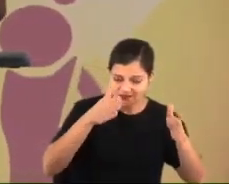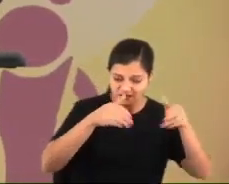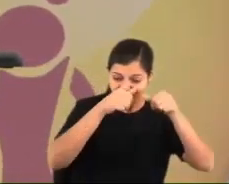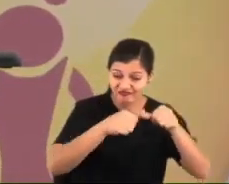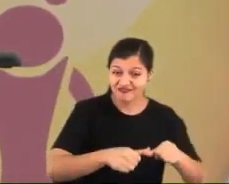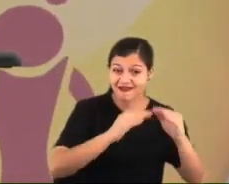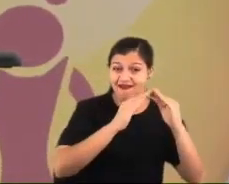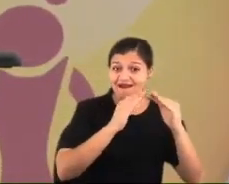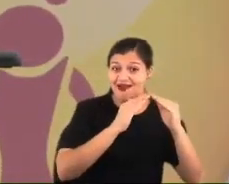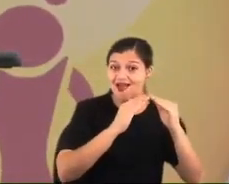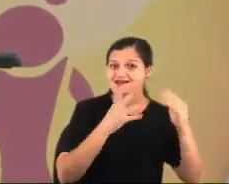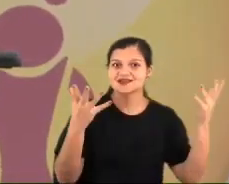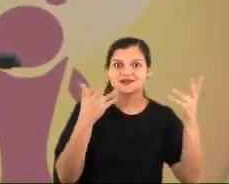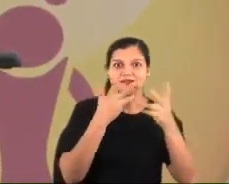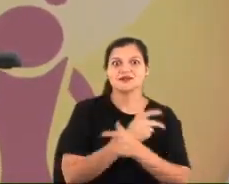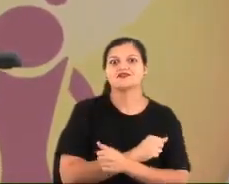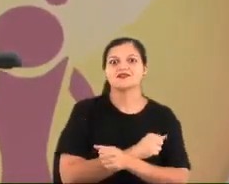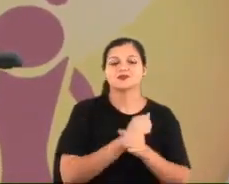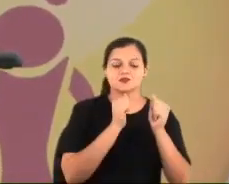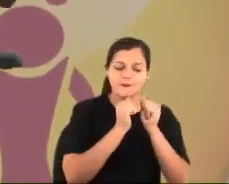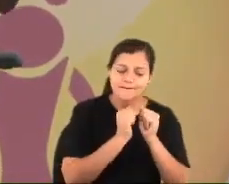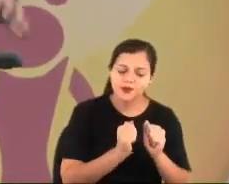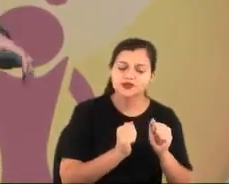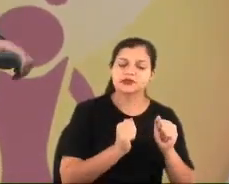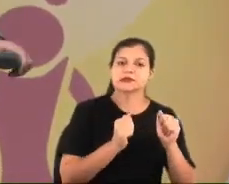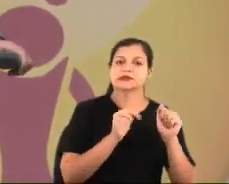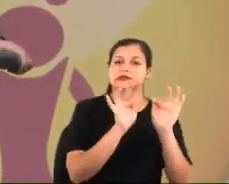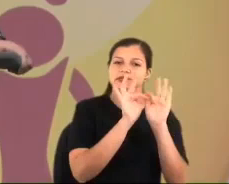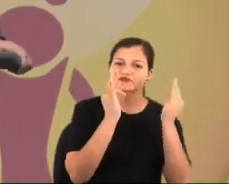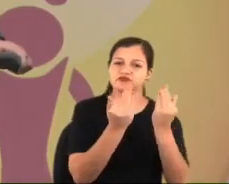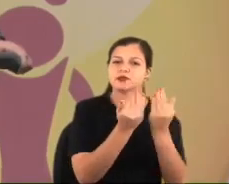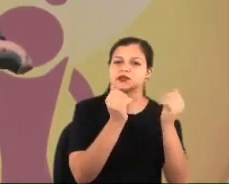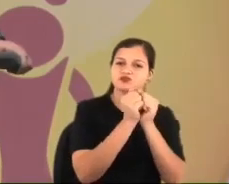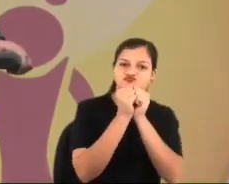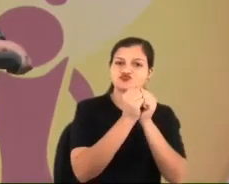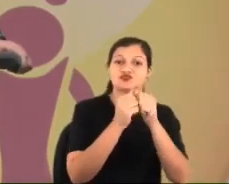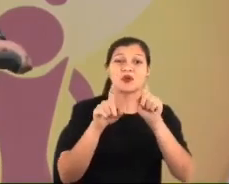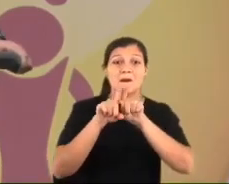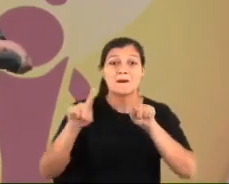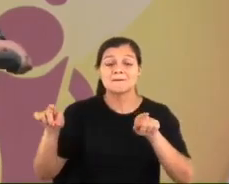tem pessoas que estão travando guerras por estarem juntos em casa.